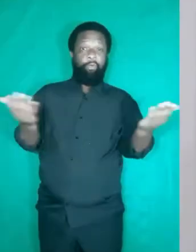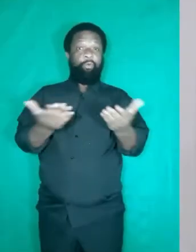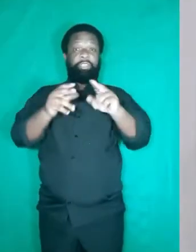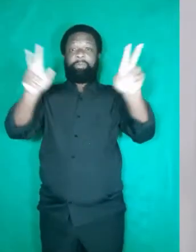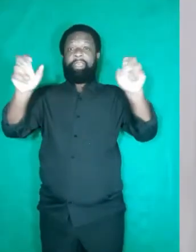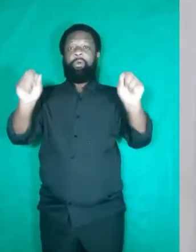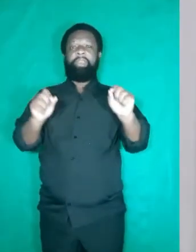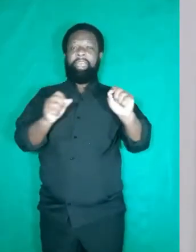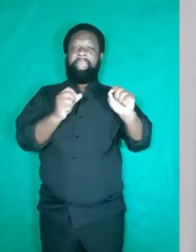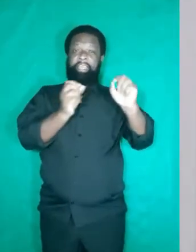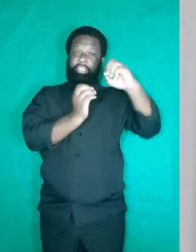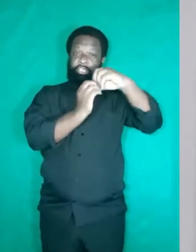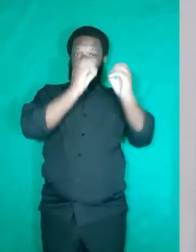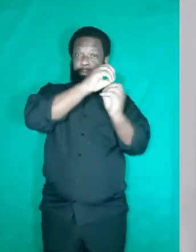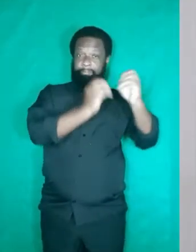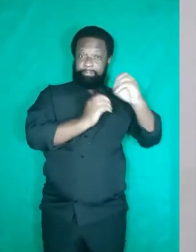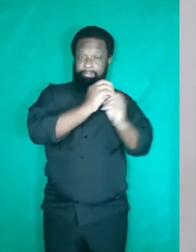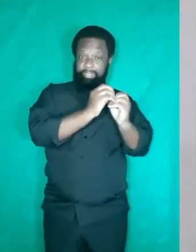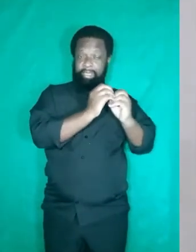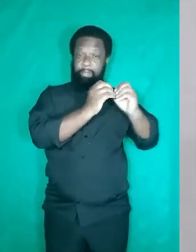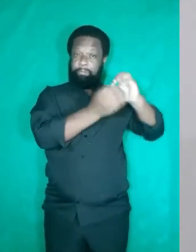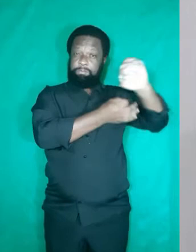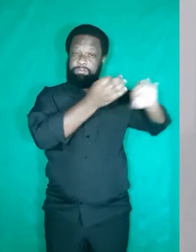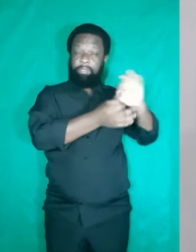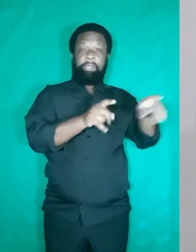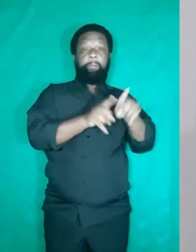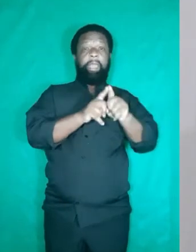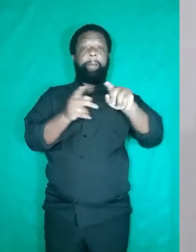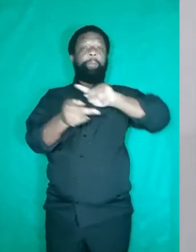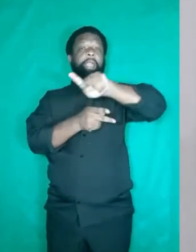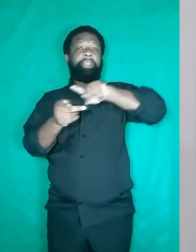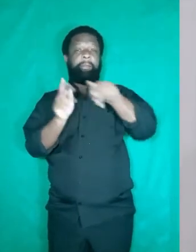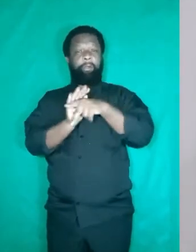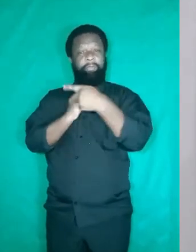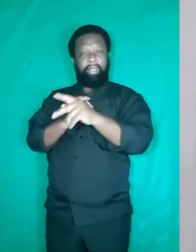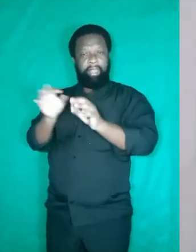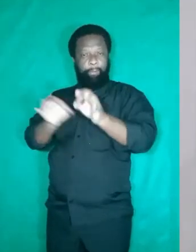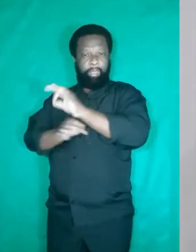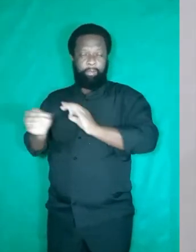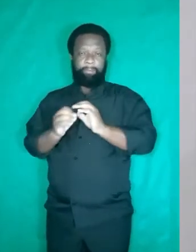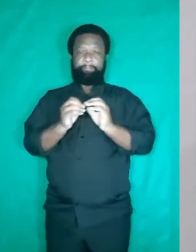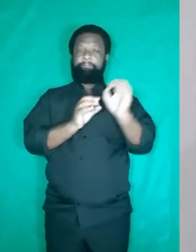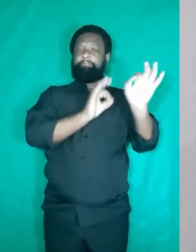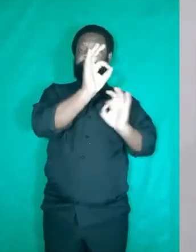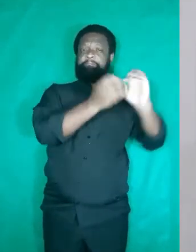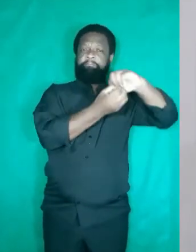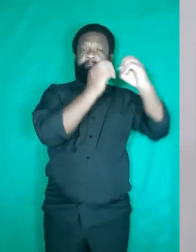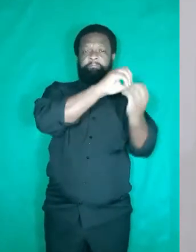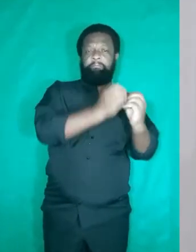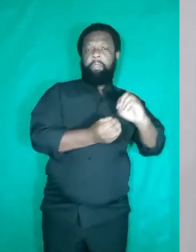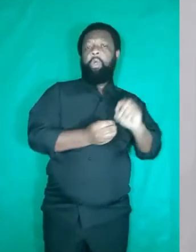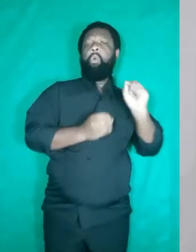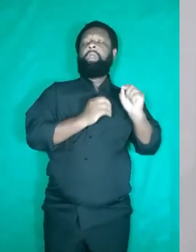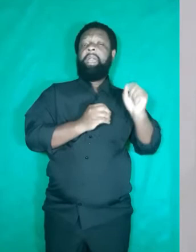pessoal, tudo bem? Hoje nós vamos falar sobre geometria molecular e sobre polaridade das moléculas. A geometria molecular,